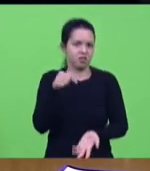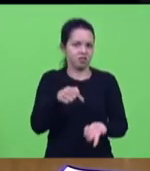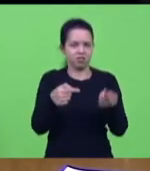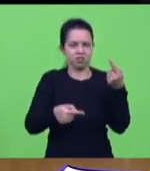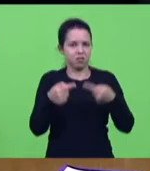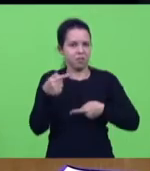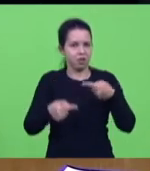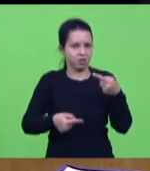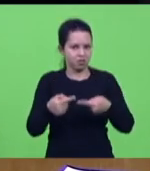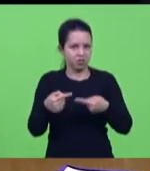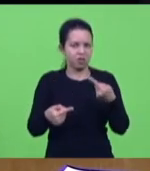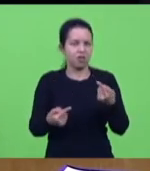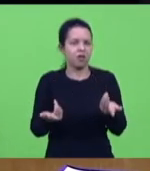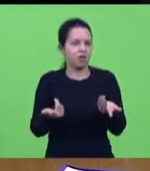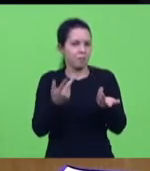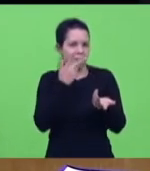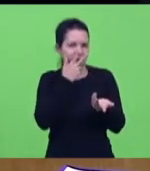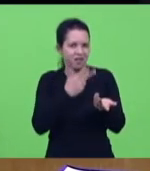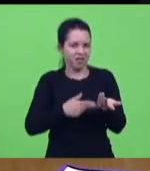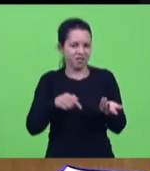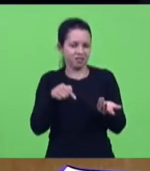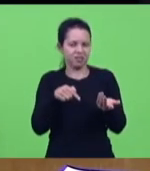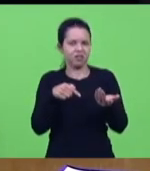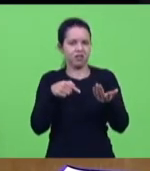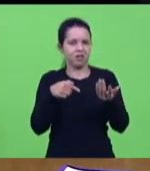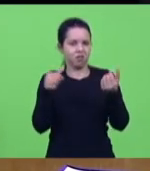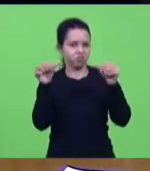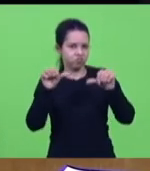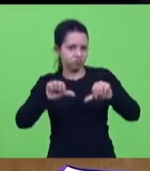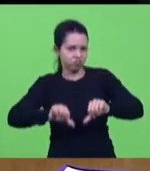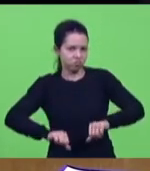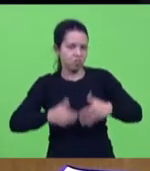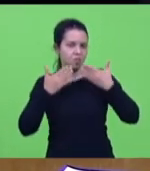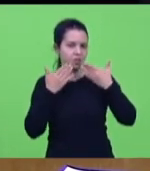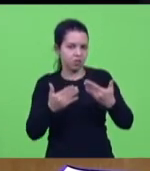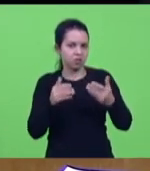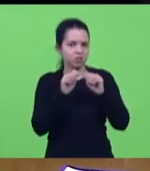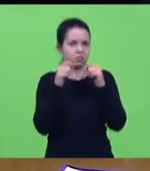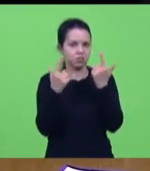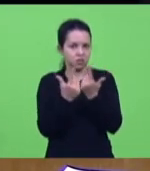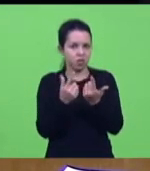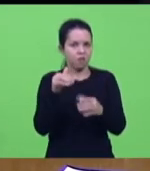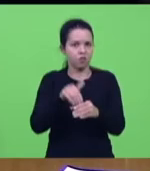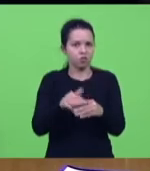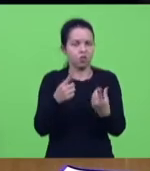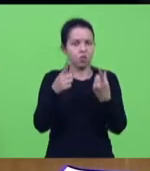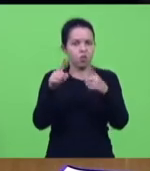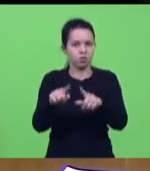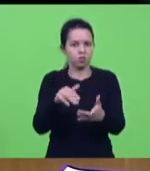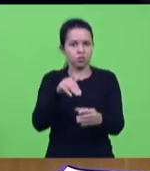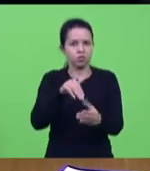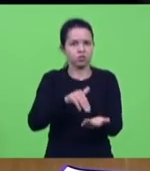acaba denegrindo um pouco a imagem da Assembleia Legislativa. Por isso, eu quero votar contra essa moção.